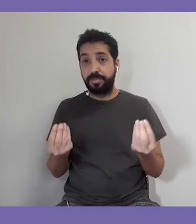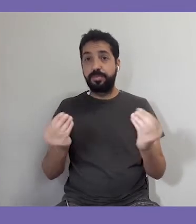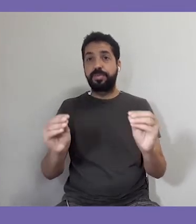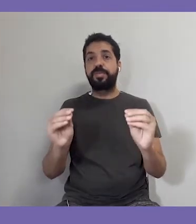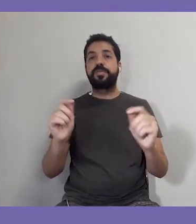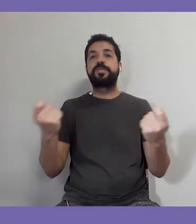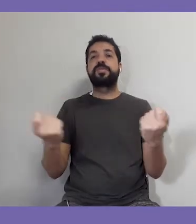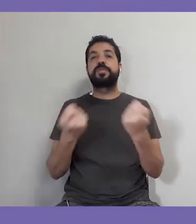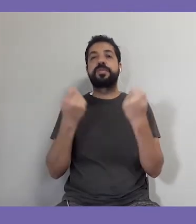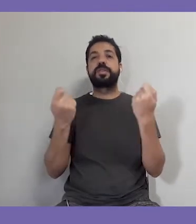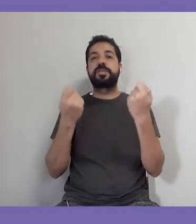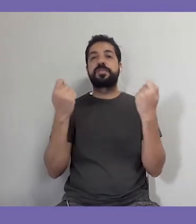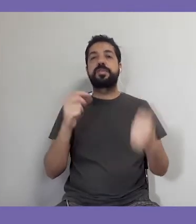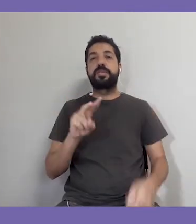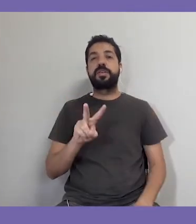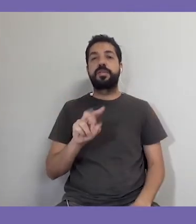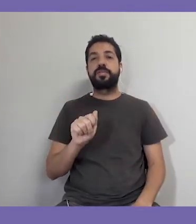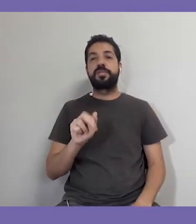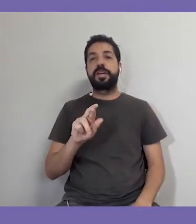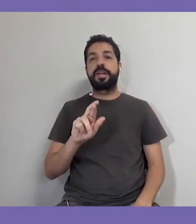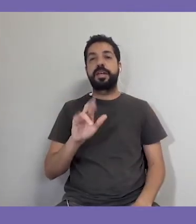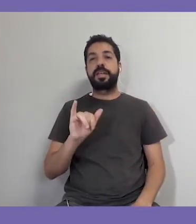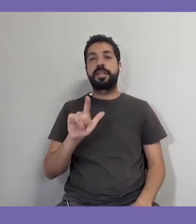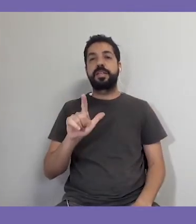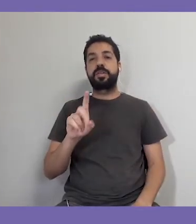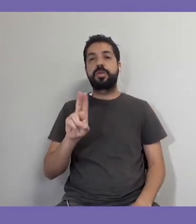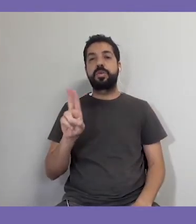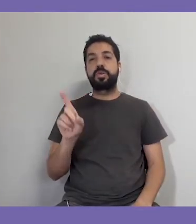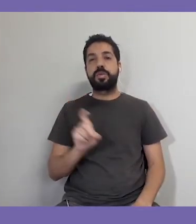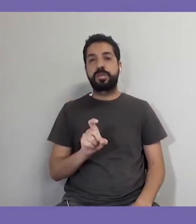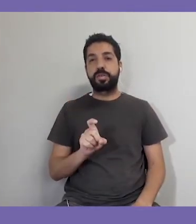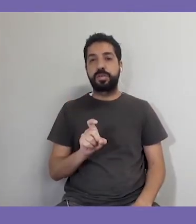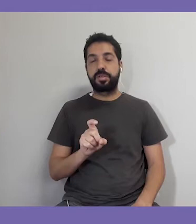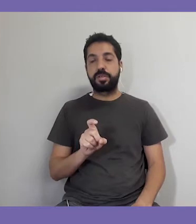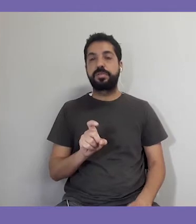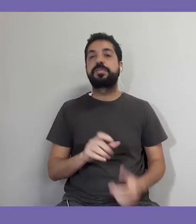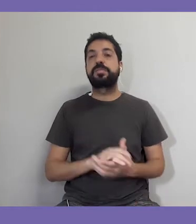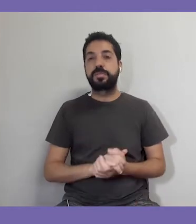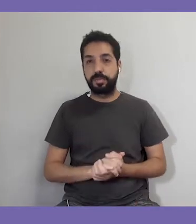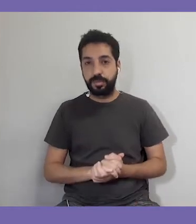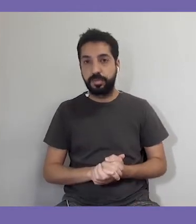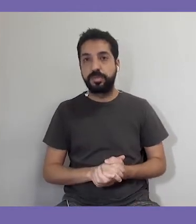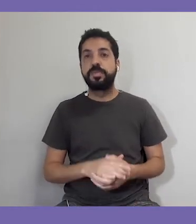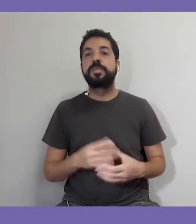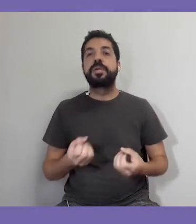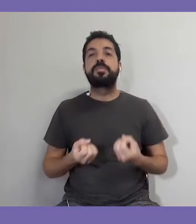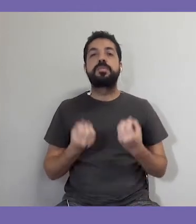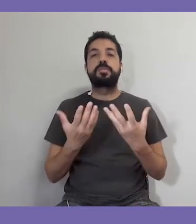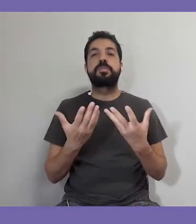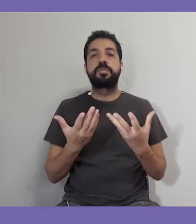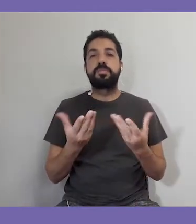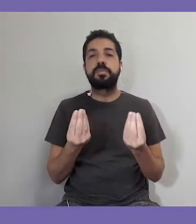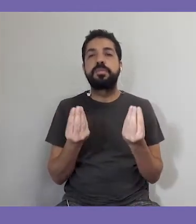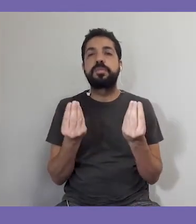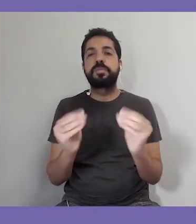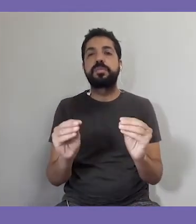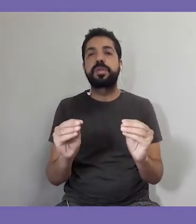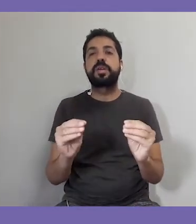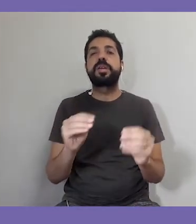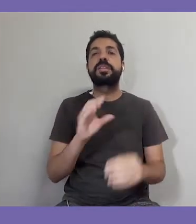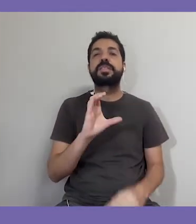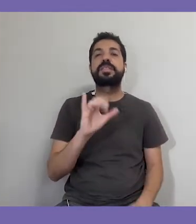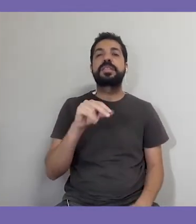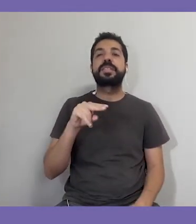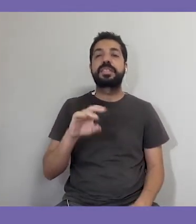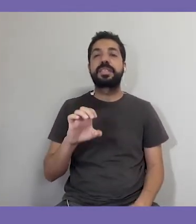o Festival Varilux de cinema francês aqui, né? Uhum. Promove a Mostra 1 e também